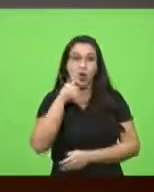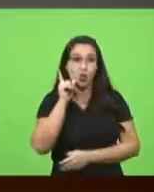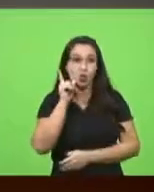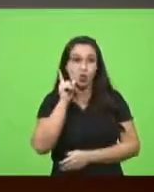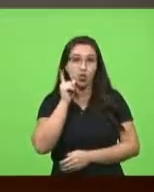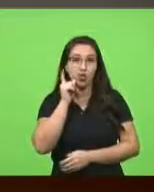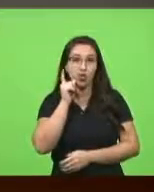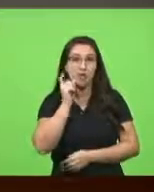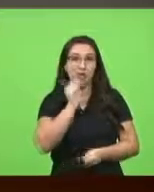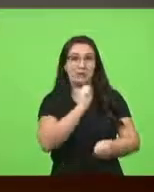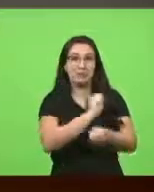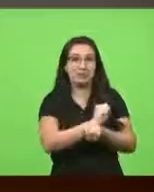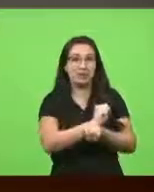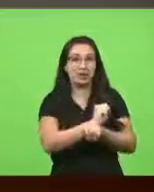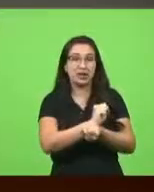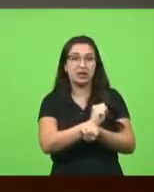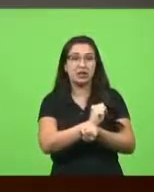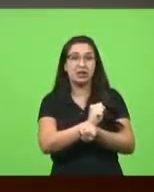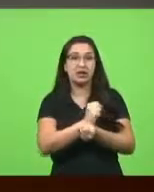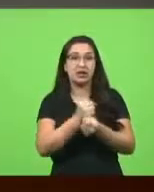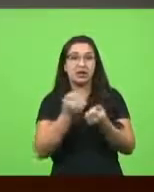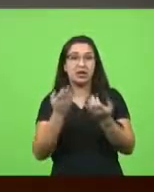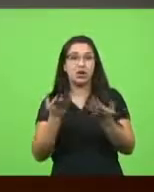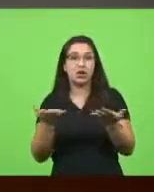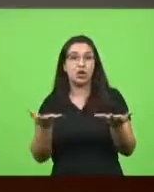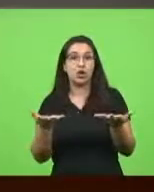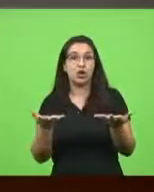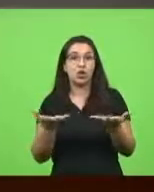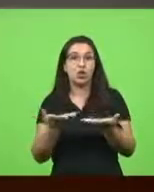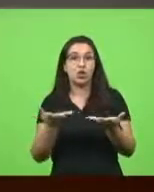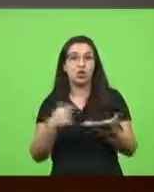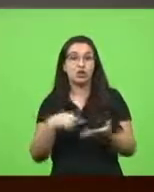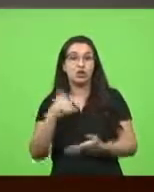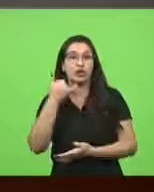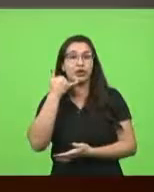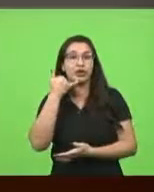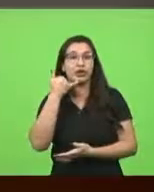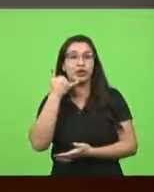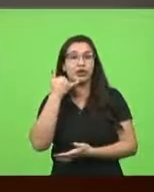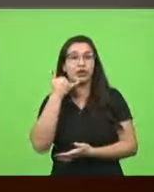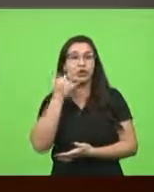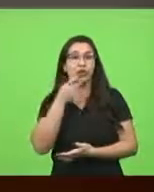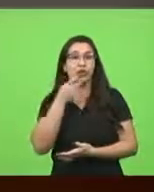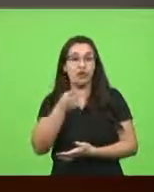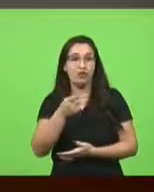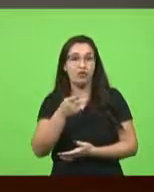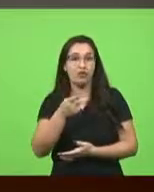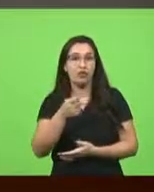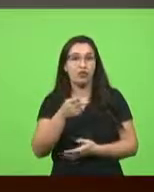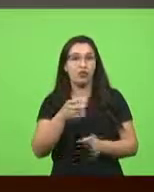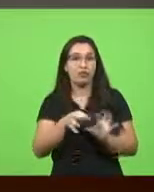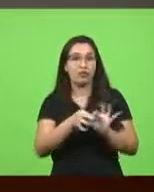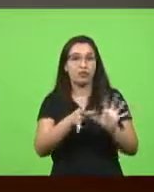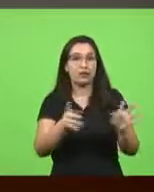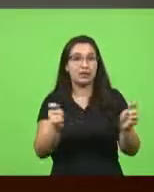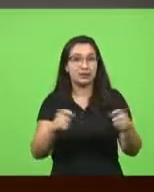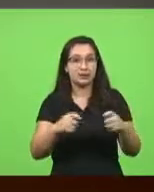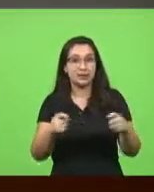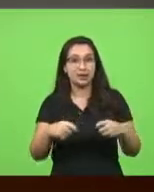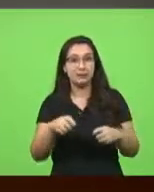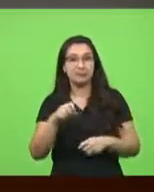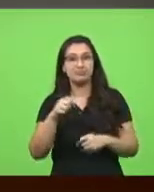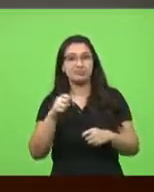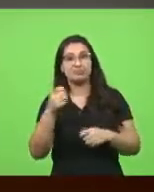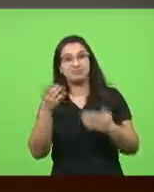ligou e amanhã vai entregar pessoalmente lá na empresa. Isso mostra que quando se quer, se faz. Por isso que eu queria fazer o registro